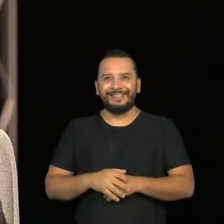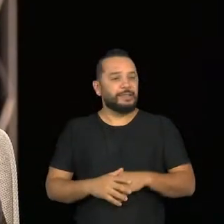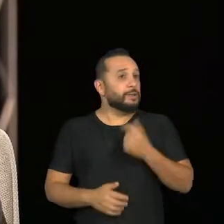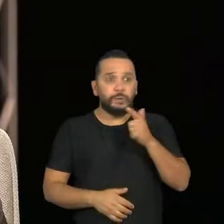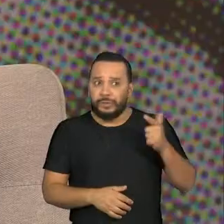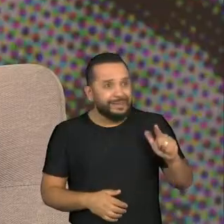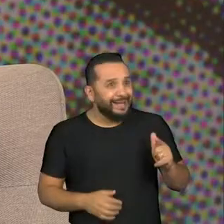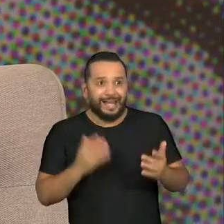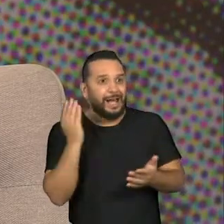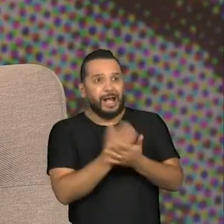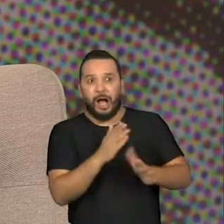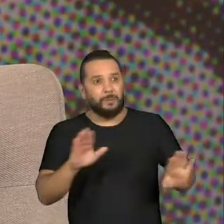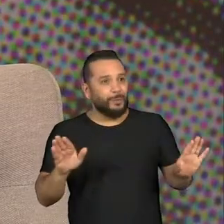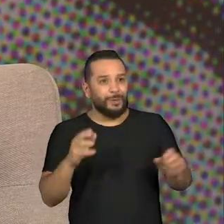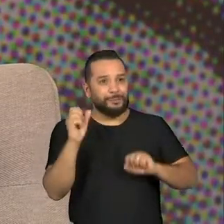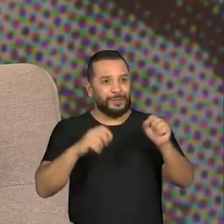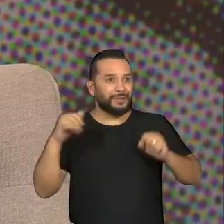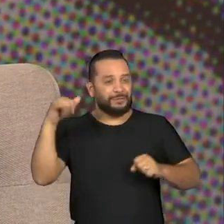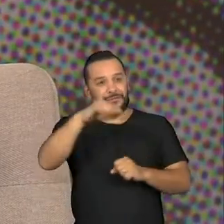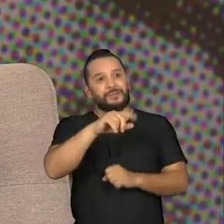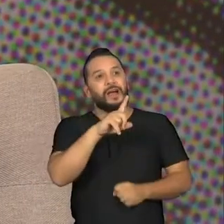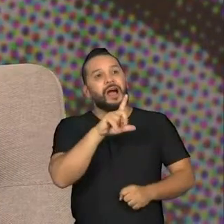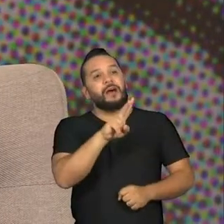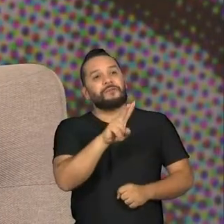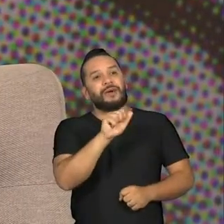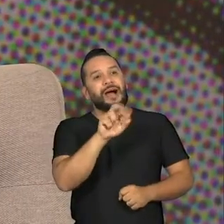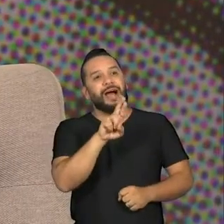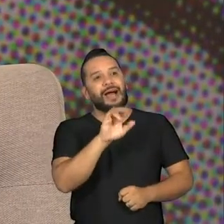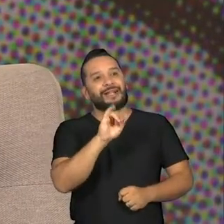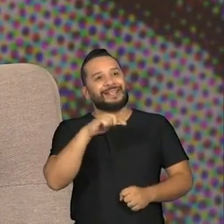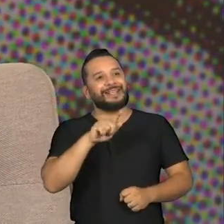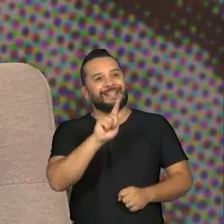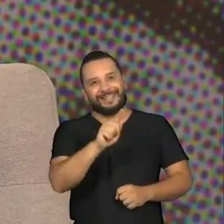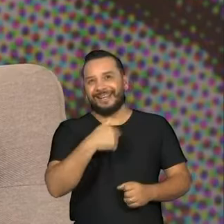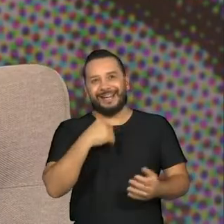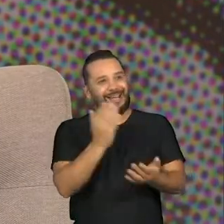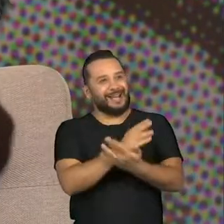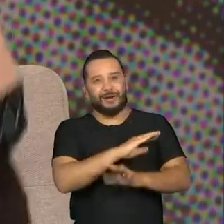mais. Nem existe Nem mais. existe Tudo bem, mais. Varig, não existe mais.